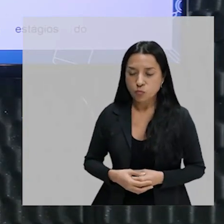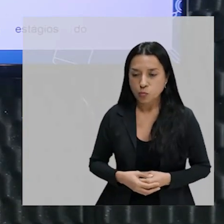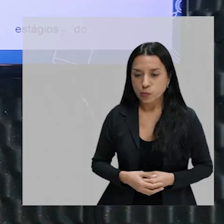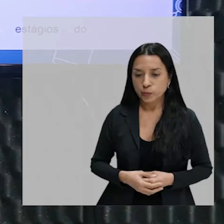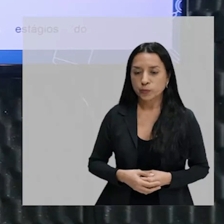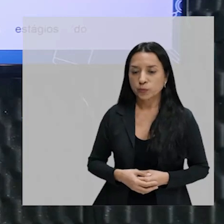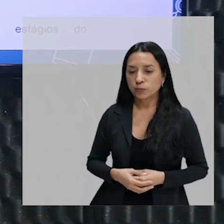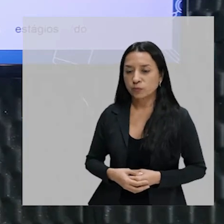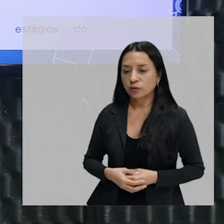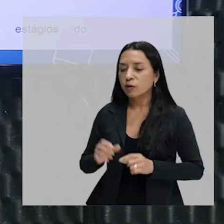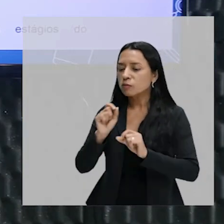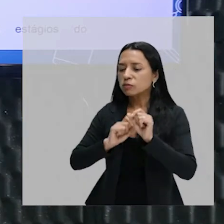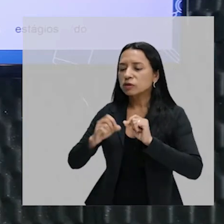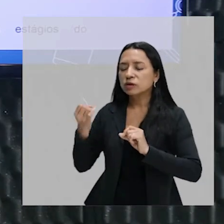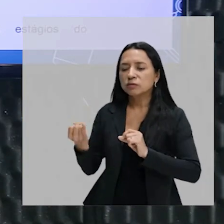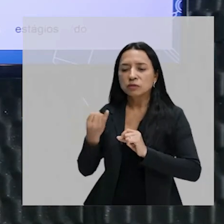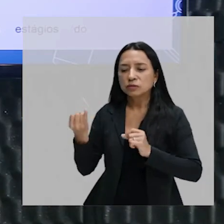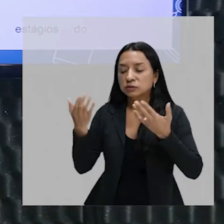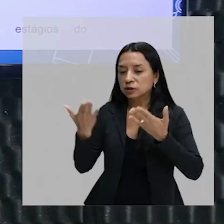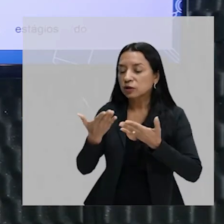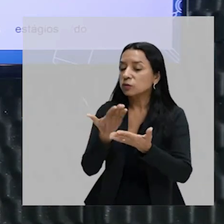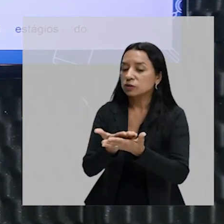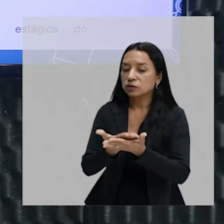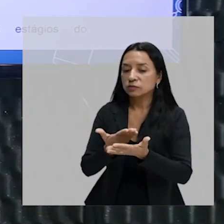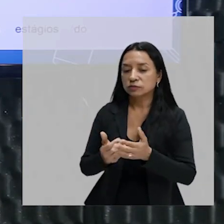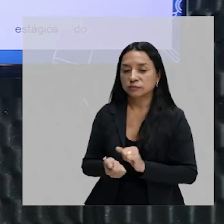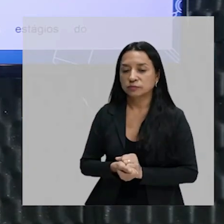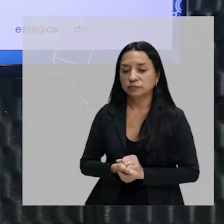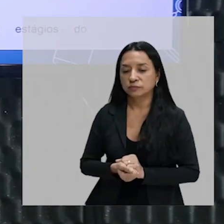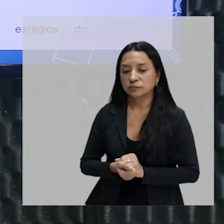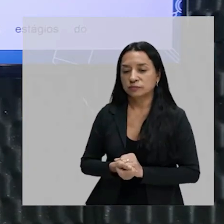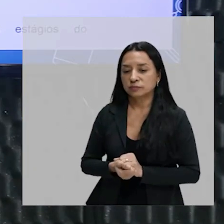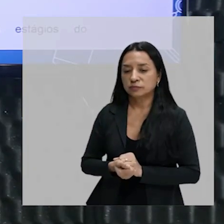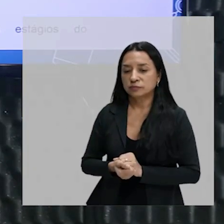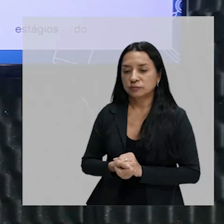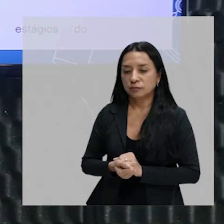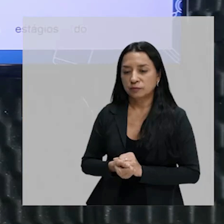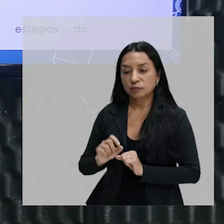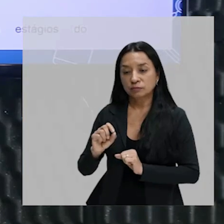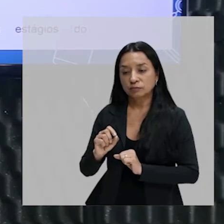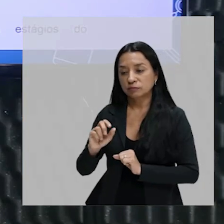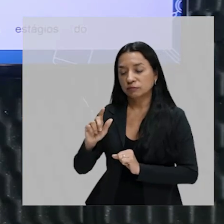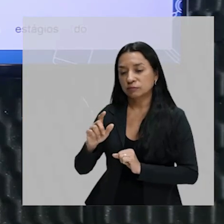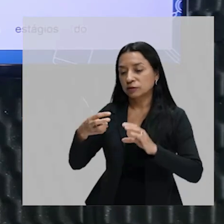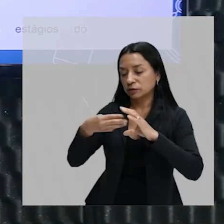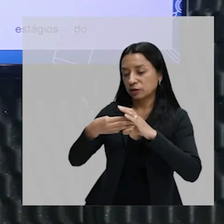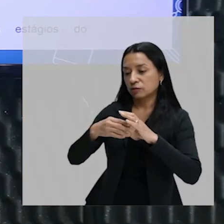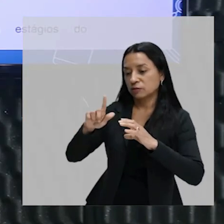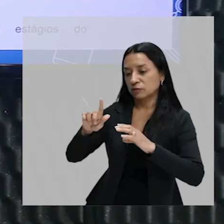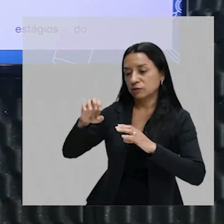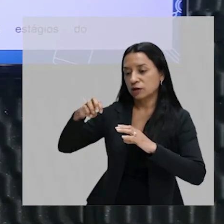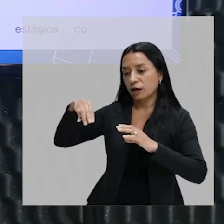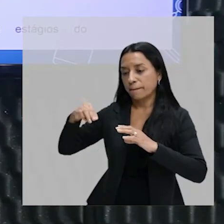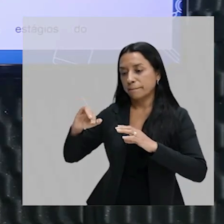as que importam para nós aqui nessa aula são as células germinativas ou seja essas células que estão aqui na parede